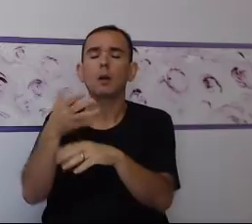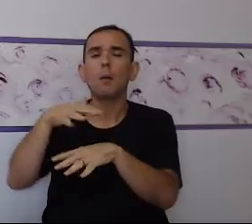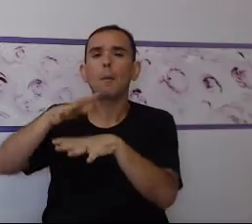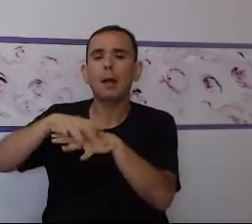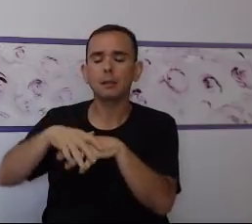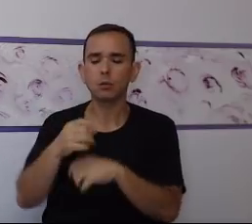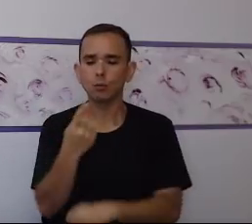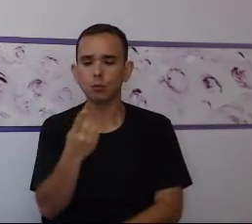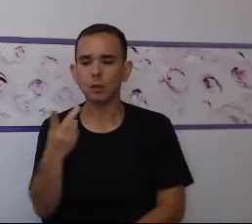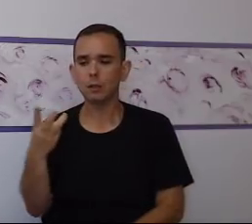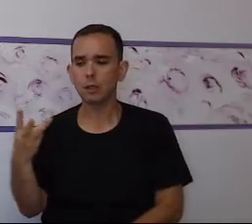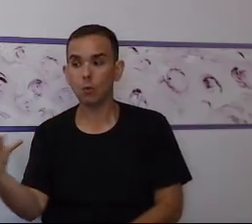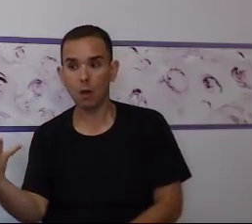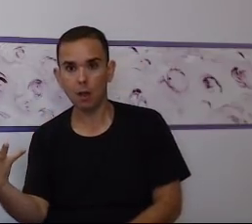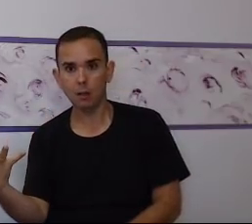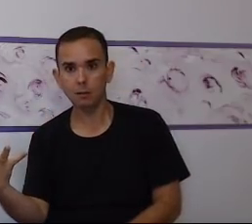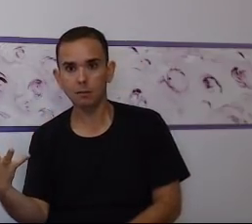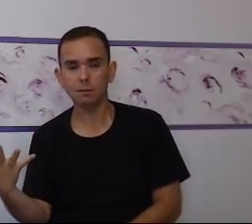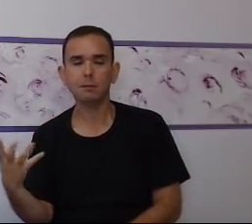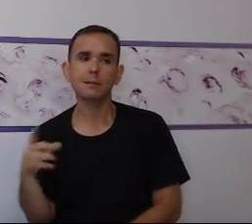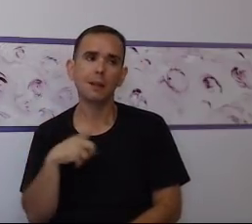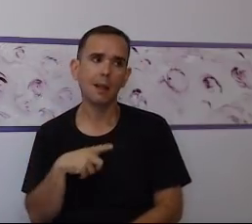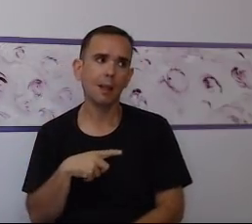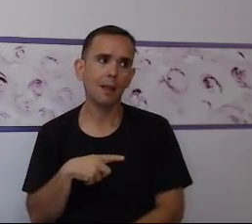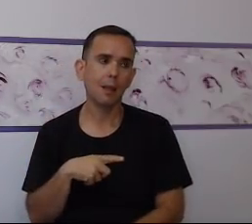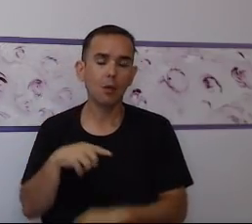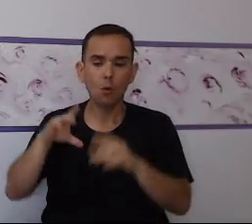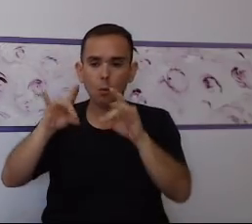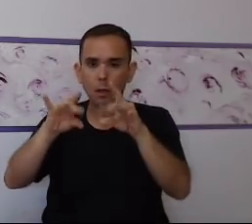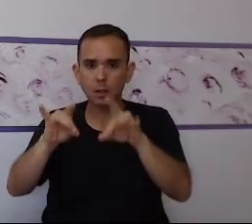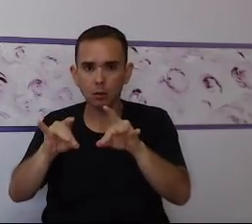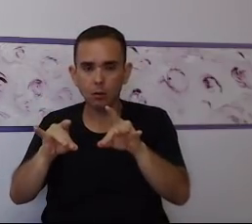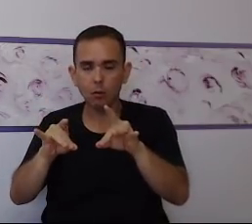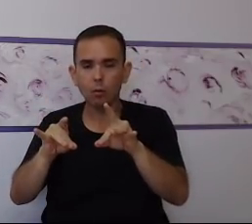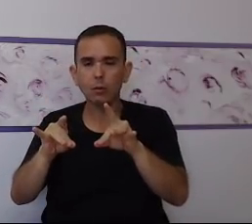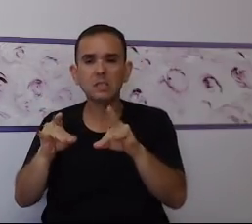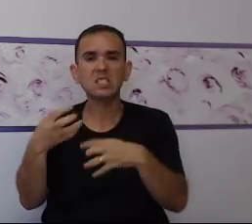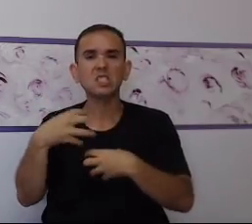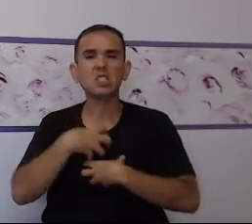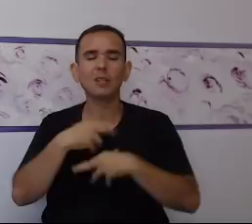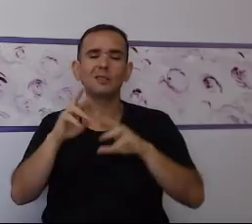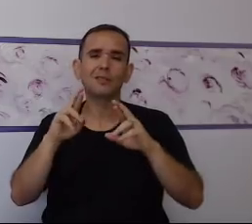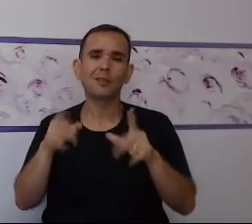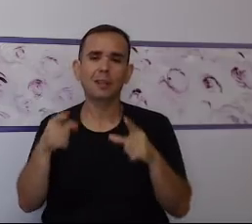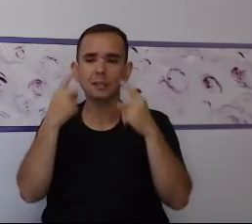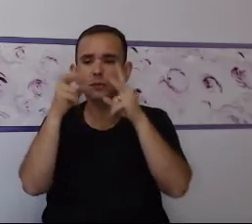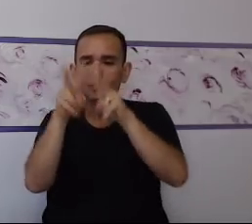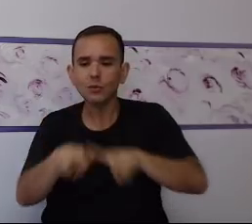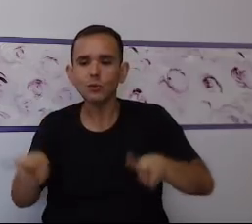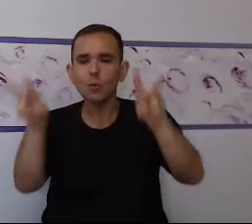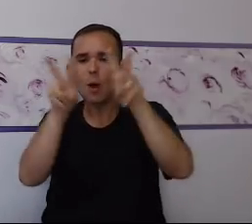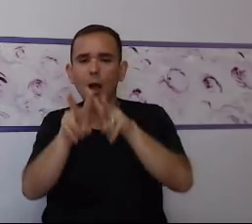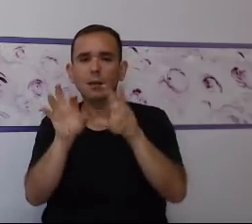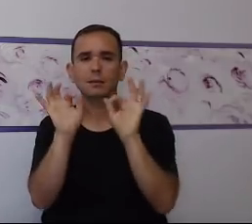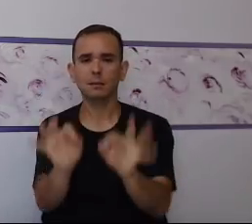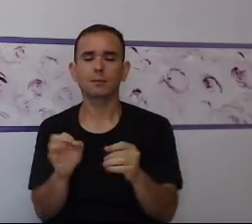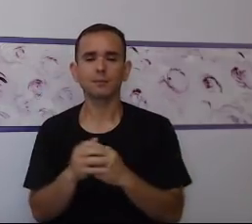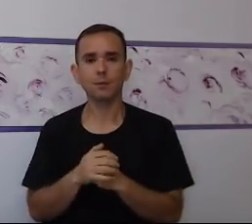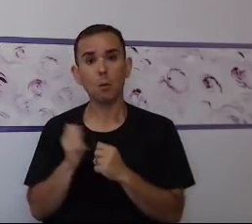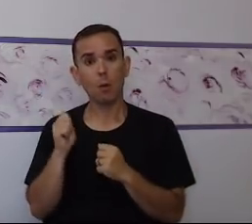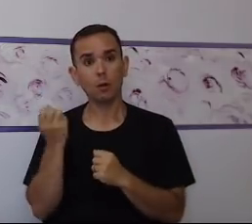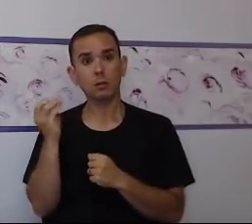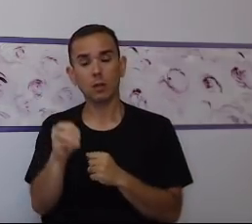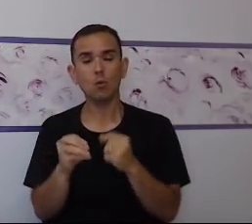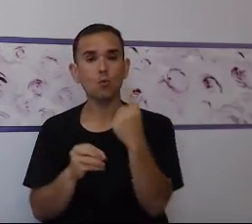3, 4. Então, a gente traz lá o prendedor de formas diferentes visuais de estímulo. Então, eu posso